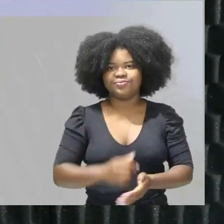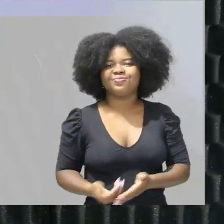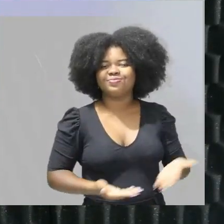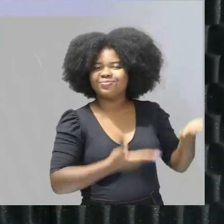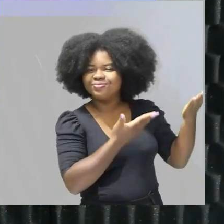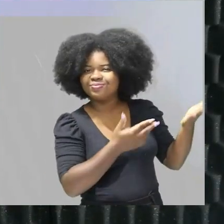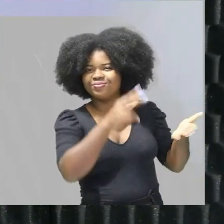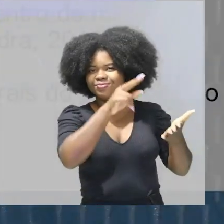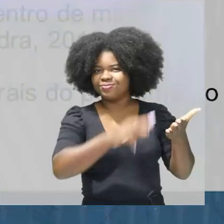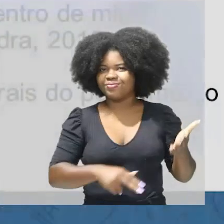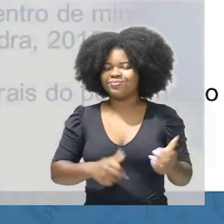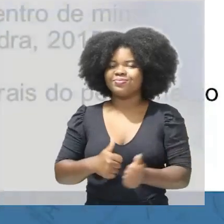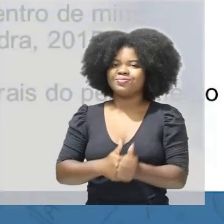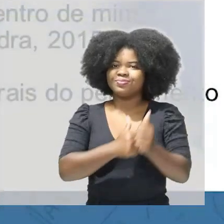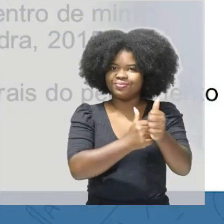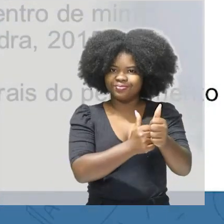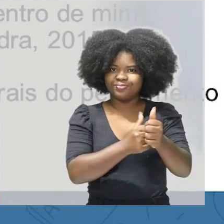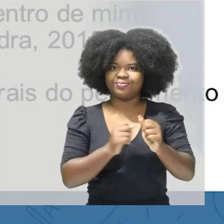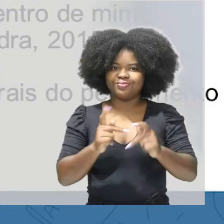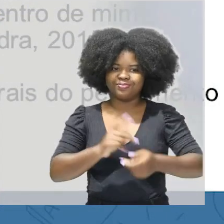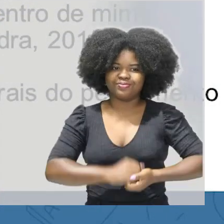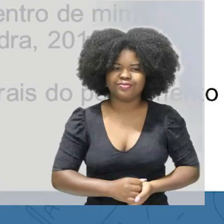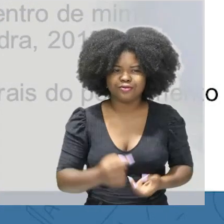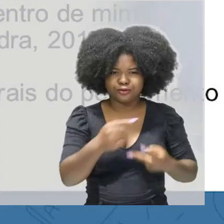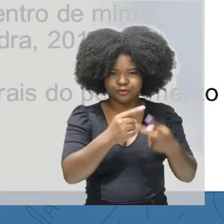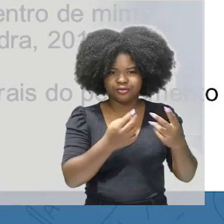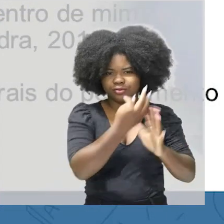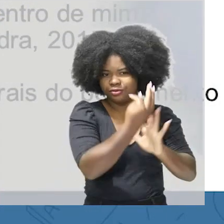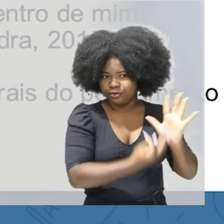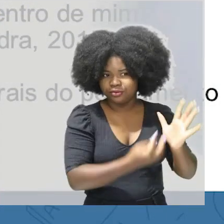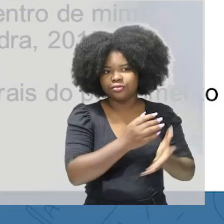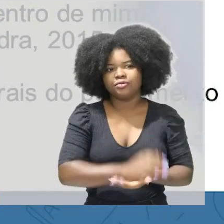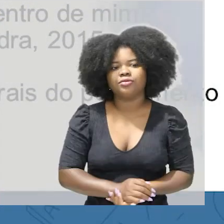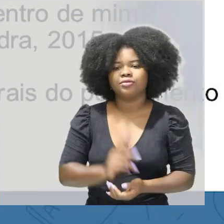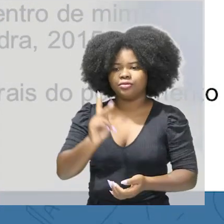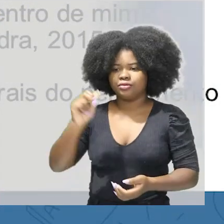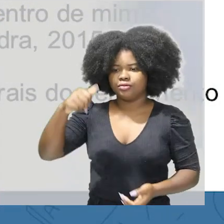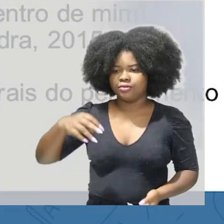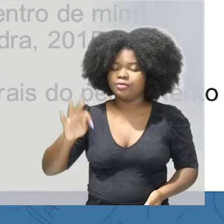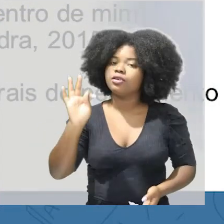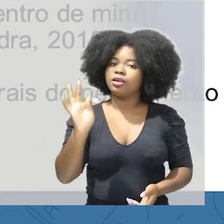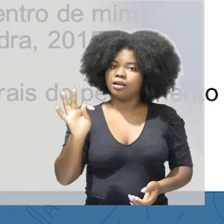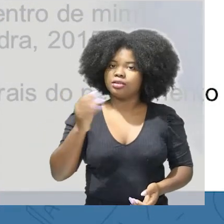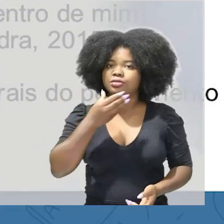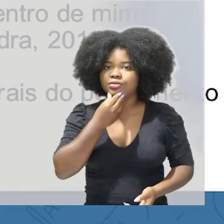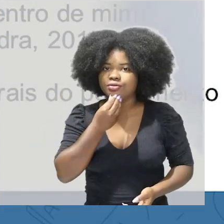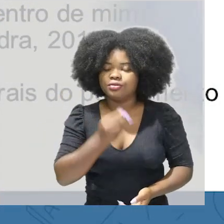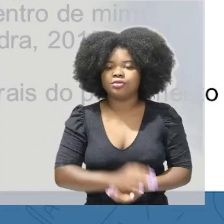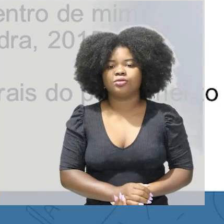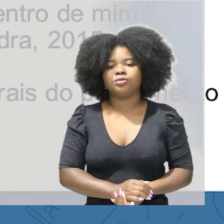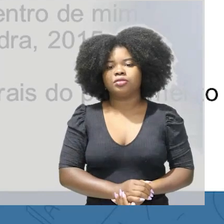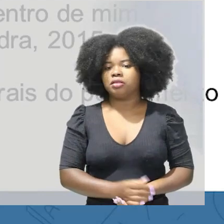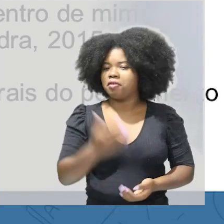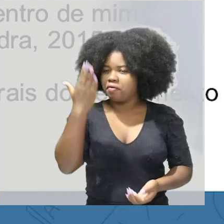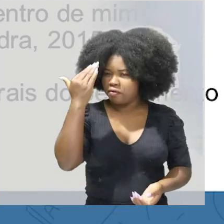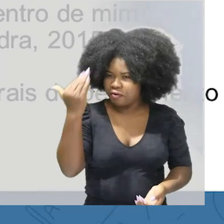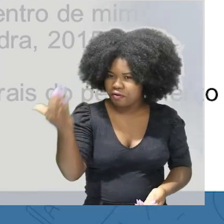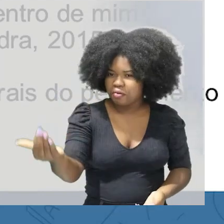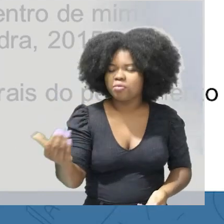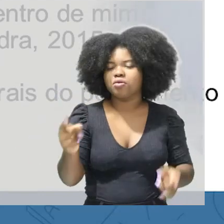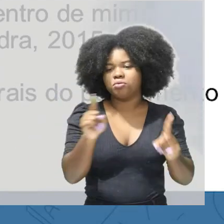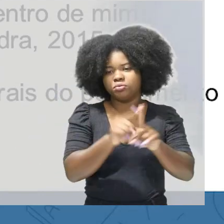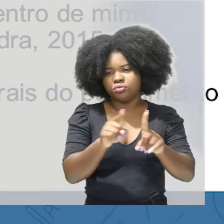também temos dois textos aqui do nosso querido amigo Kant Emmanuel Kant famoso